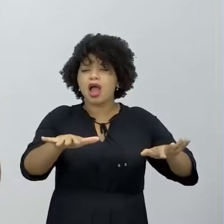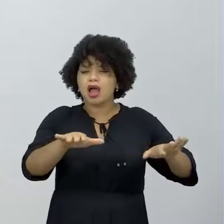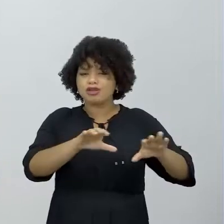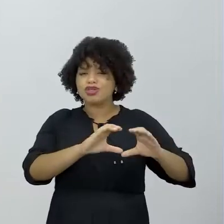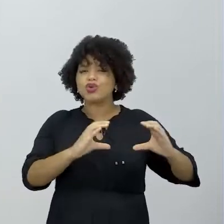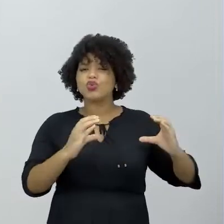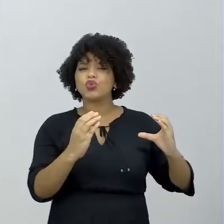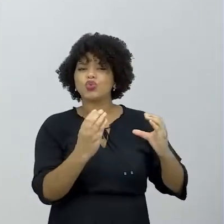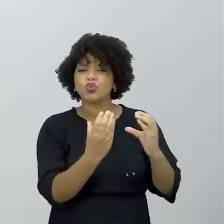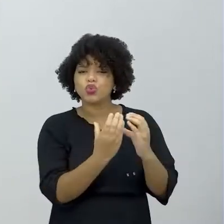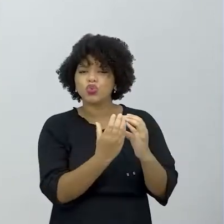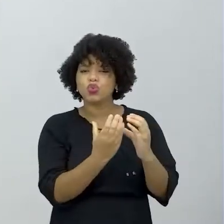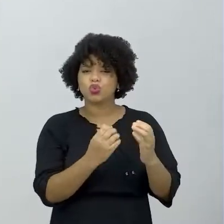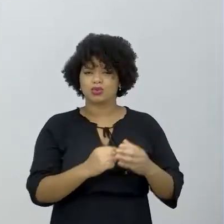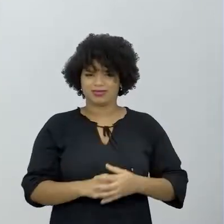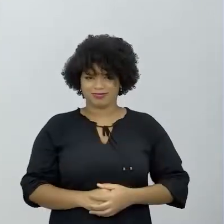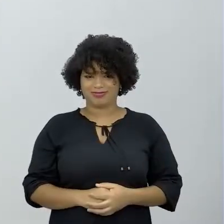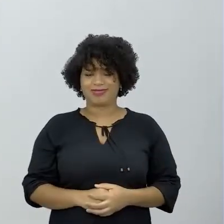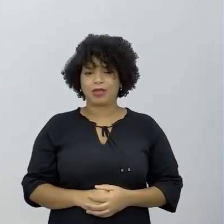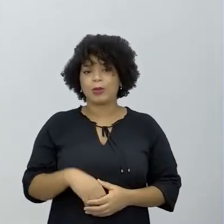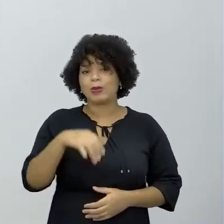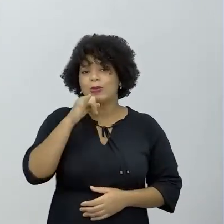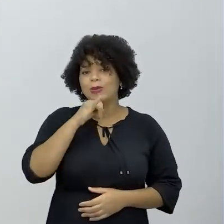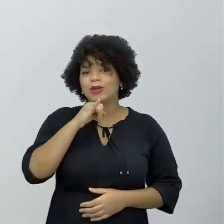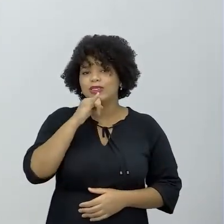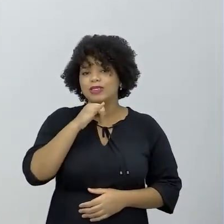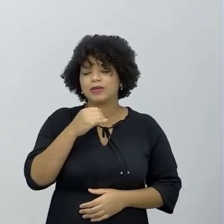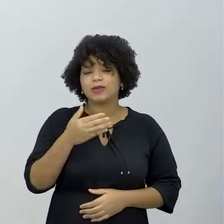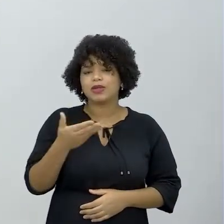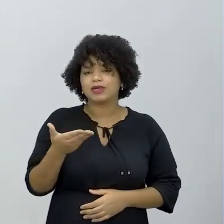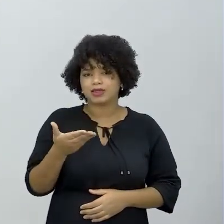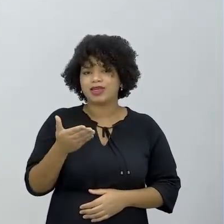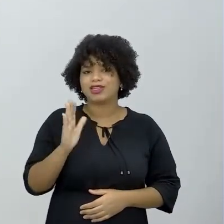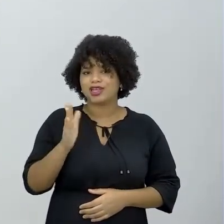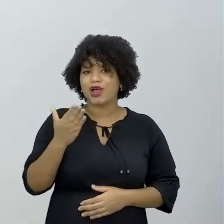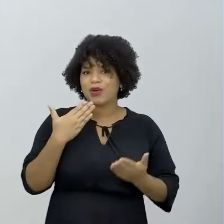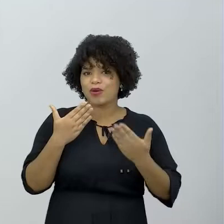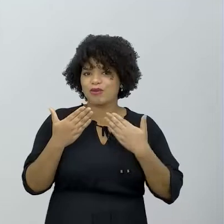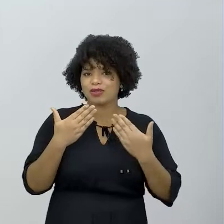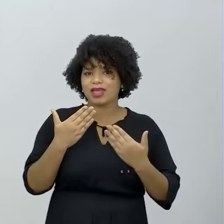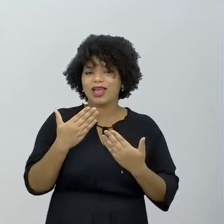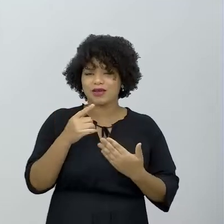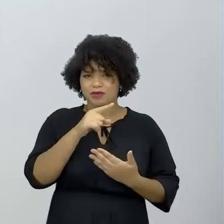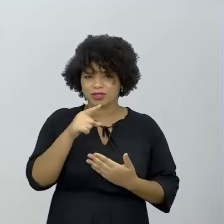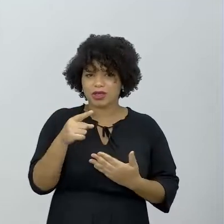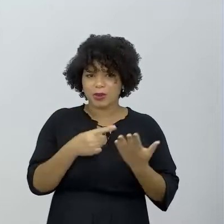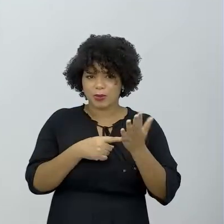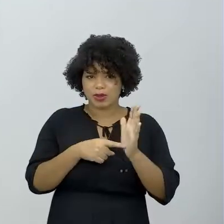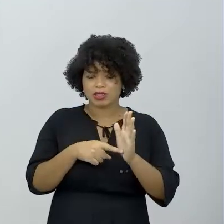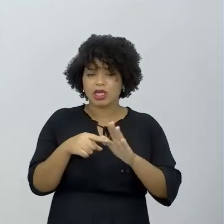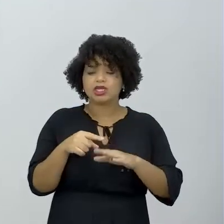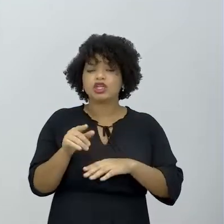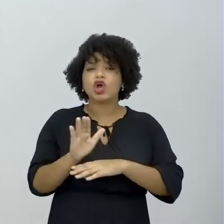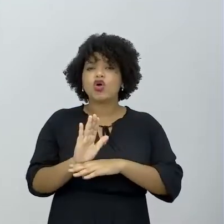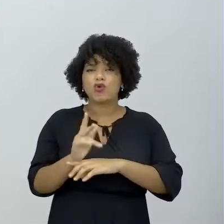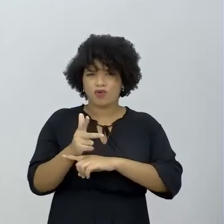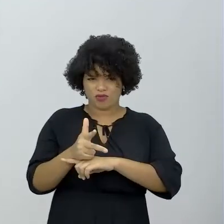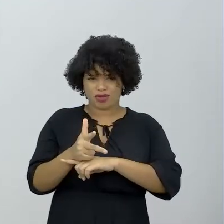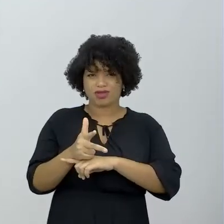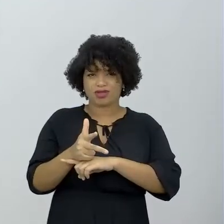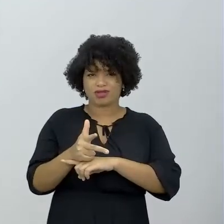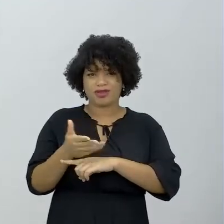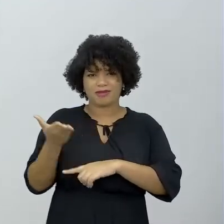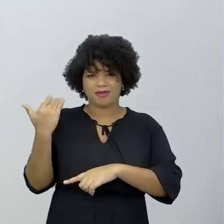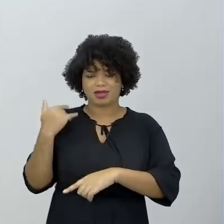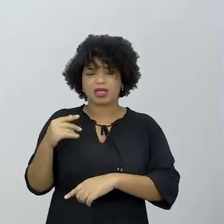sua comunidade. Então, por exemplo, até falei no vídeo anterior, alguns temas são temas que